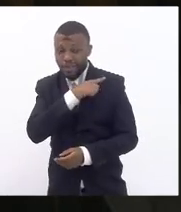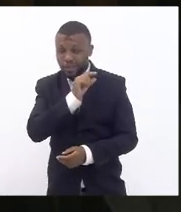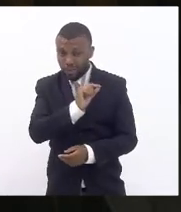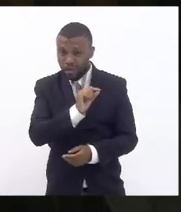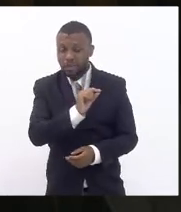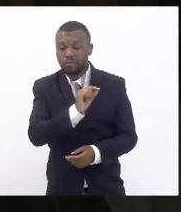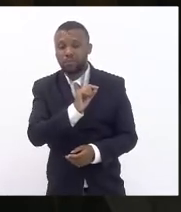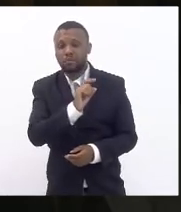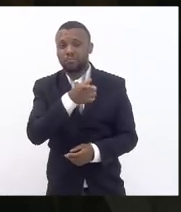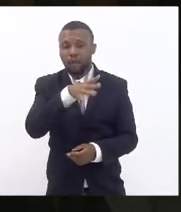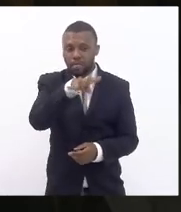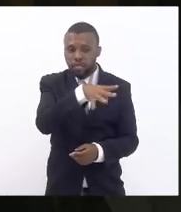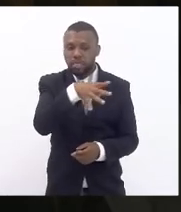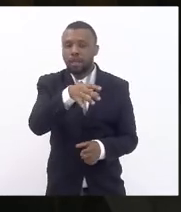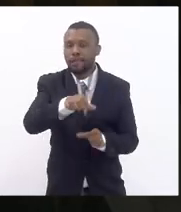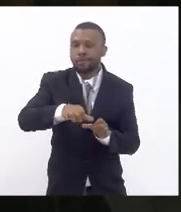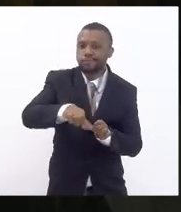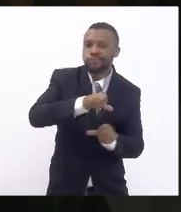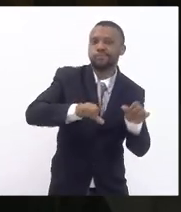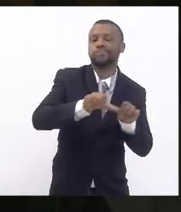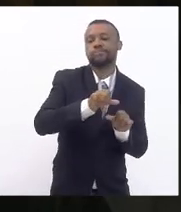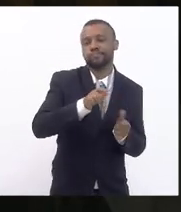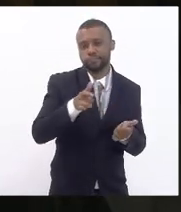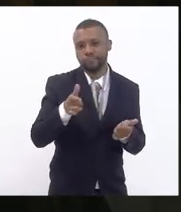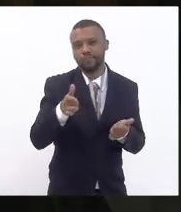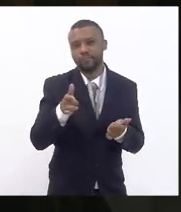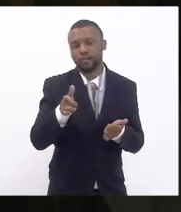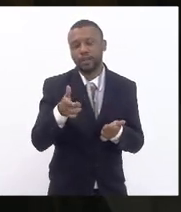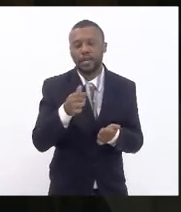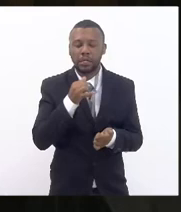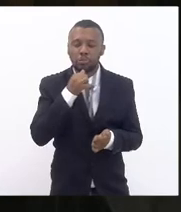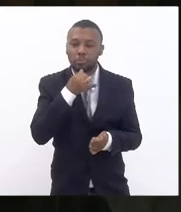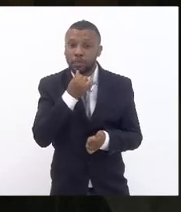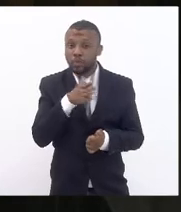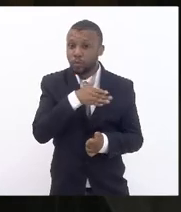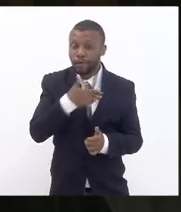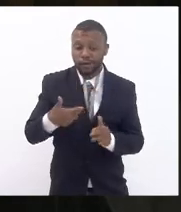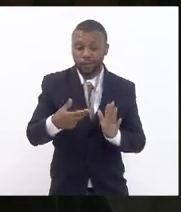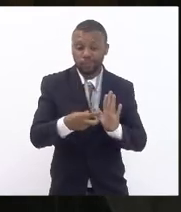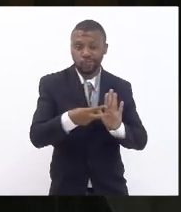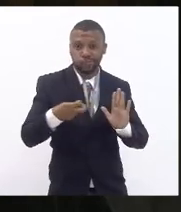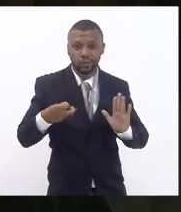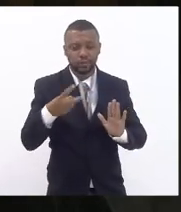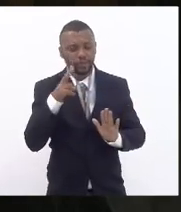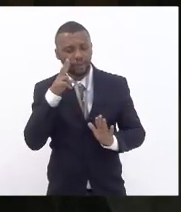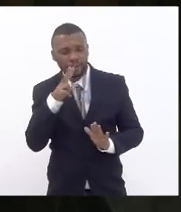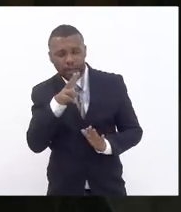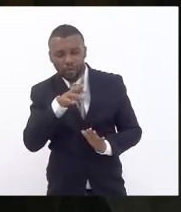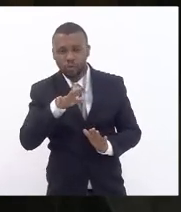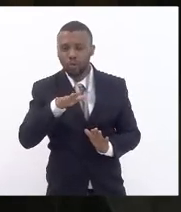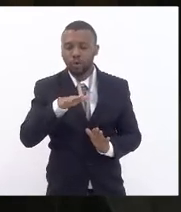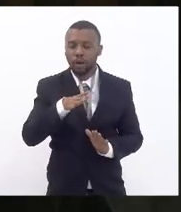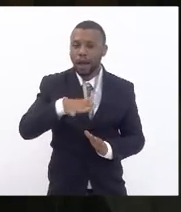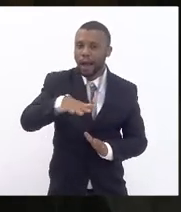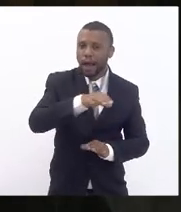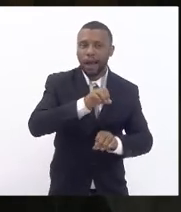Infelizmente, esse projeto foi vetado pelo governo e a gente está vendo a rede entrar numa situação de extrema